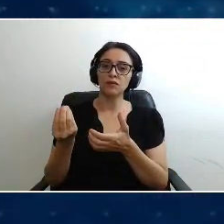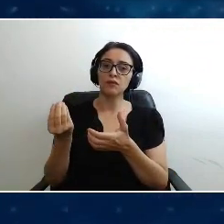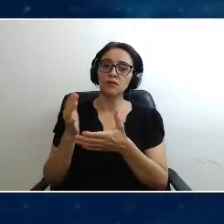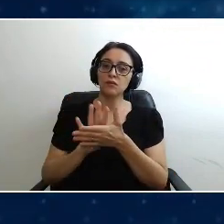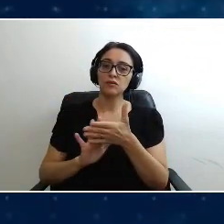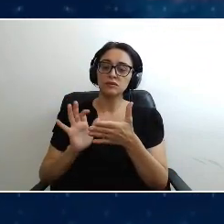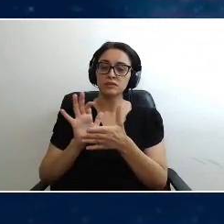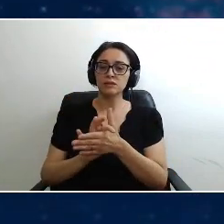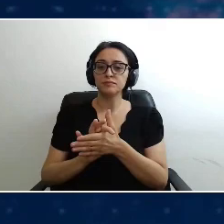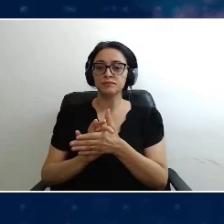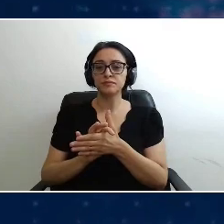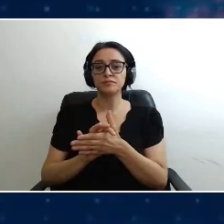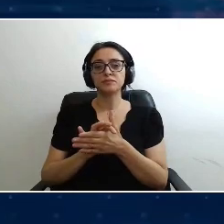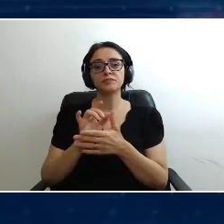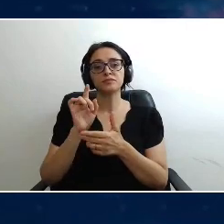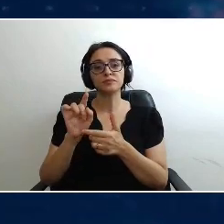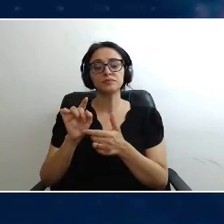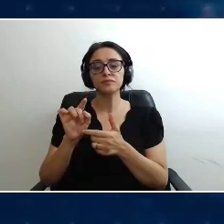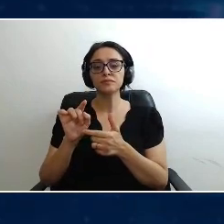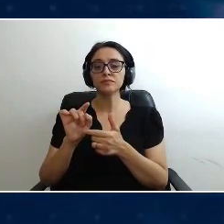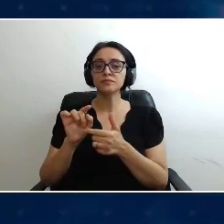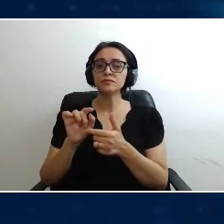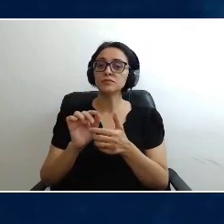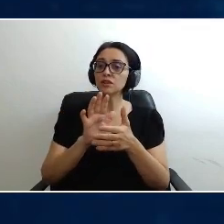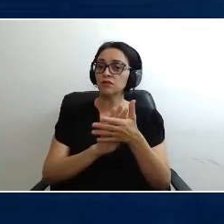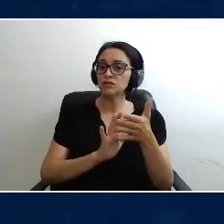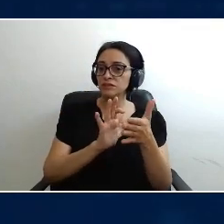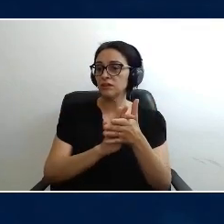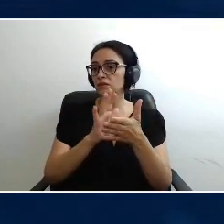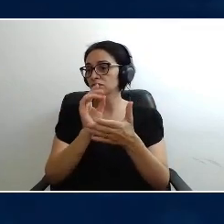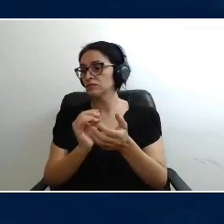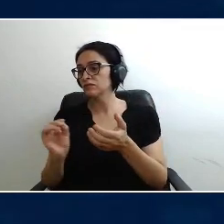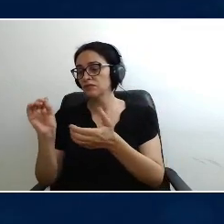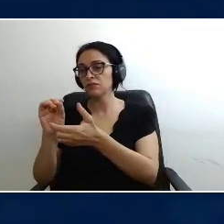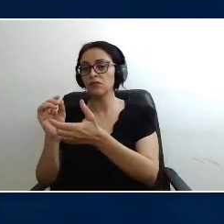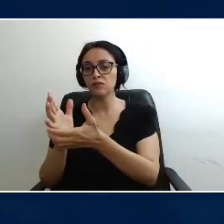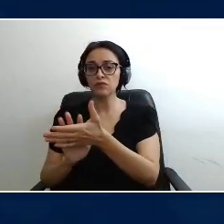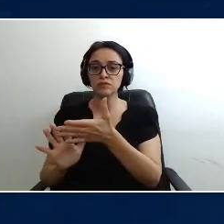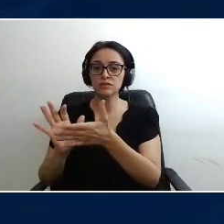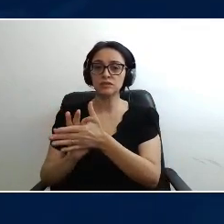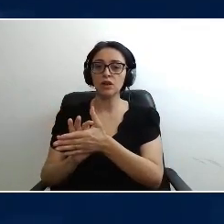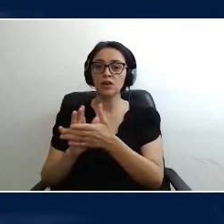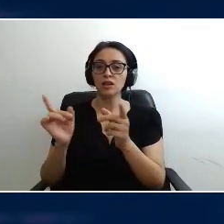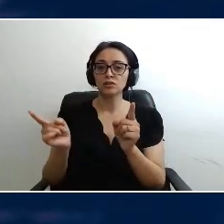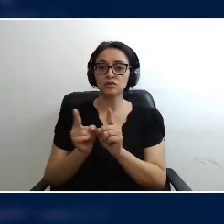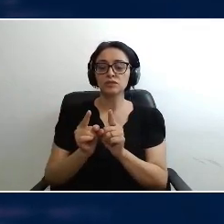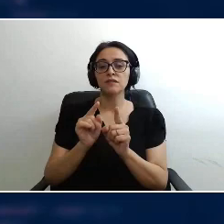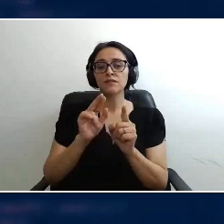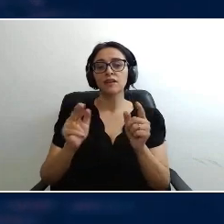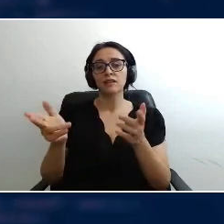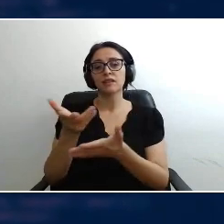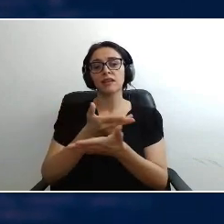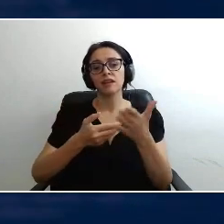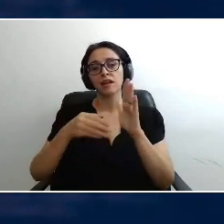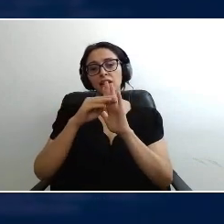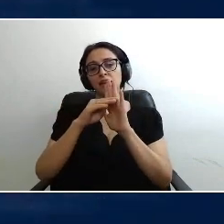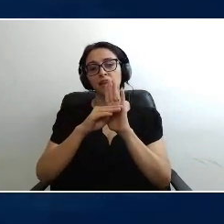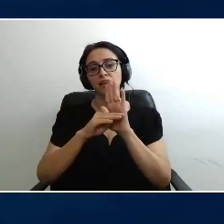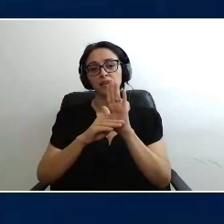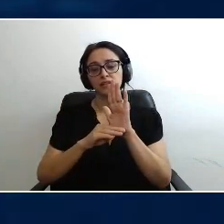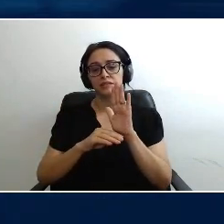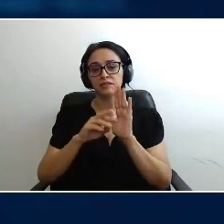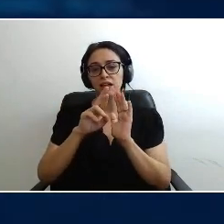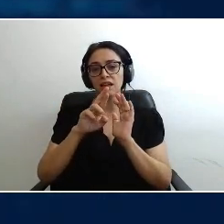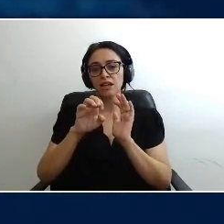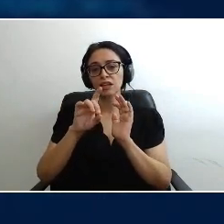então, passar ali uma função para outra função, e acontece o reduce, né? O reduce ele vai iterar naquela lista a partir de um valor inicial, então